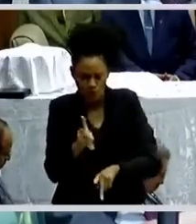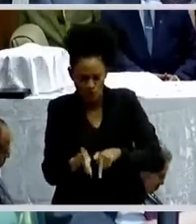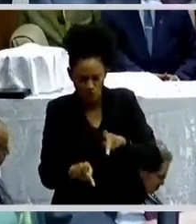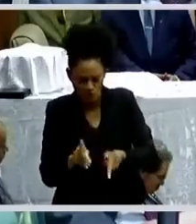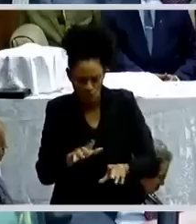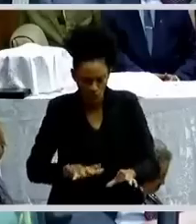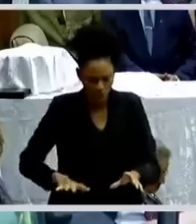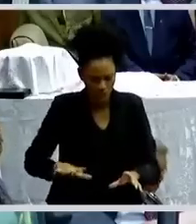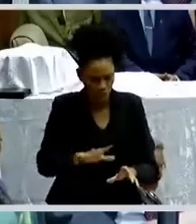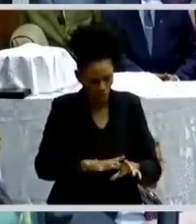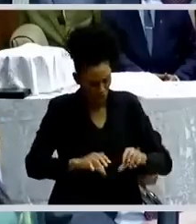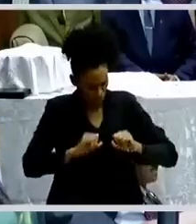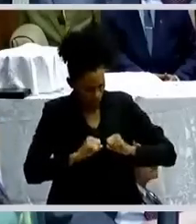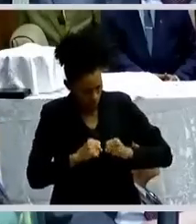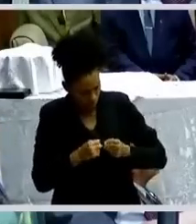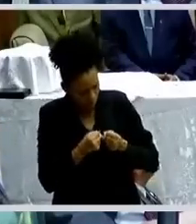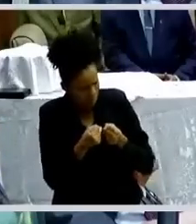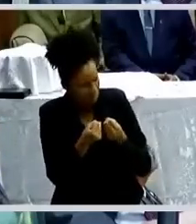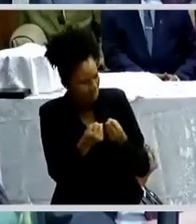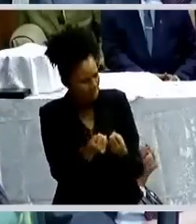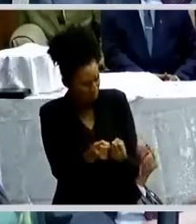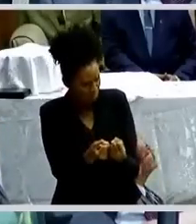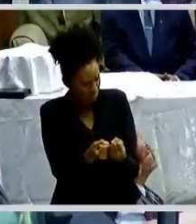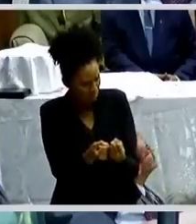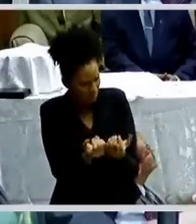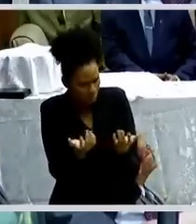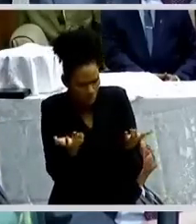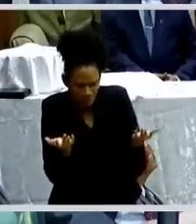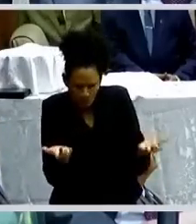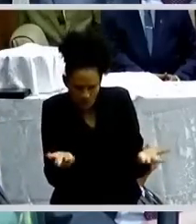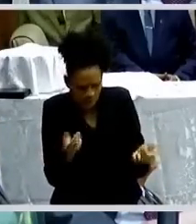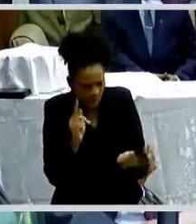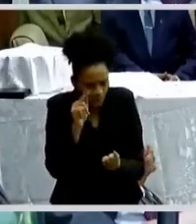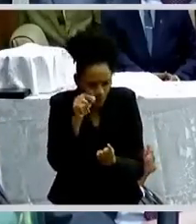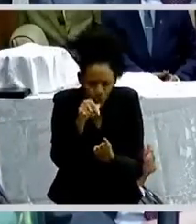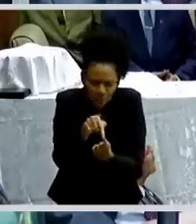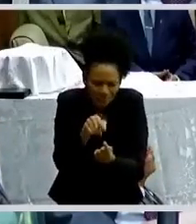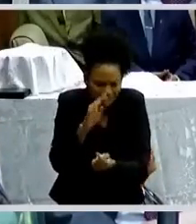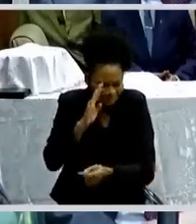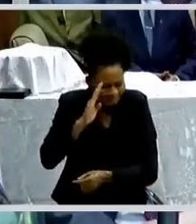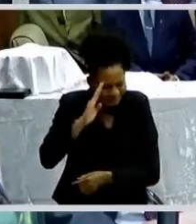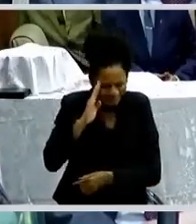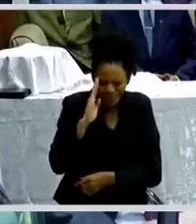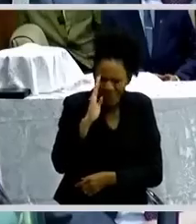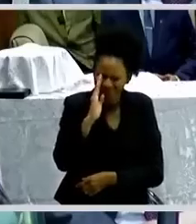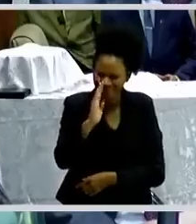a defesa e a guerra com eles. Então, o propósito principal do